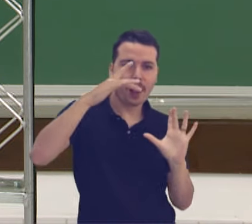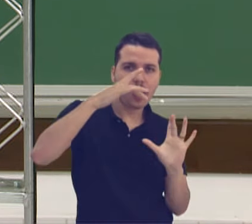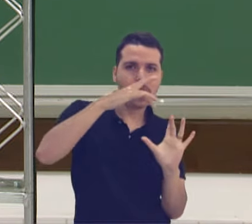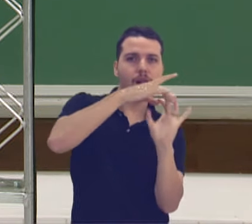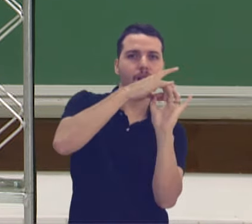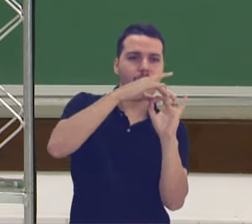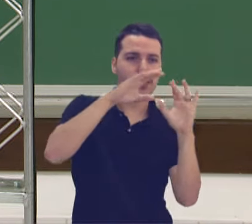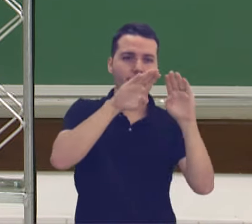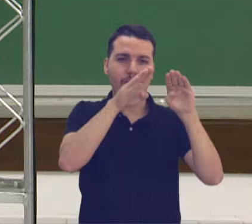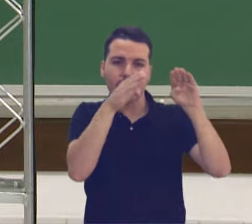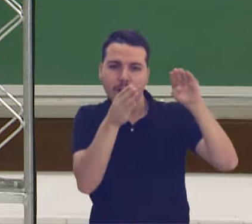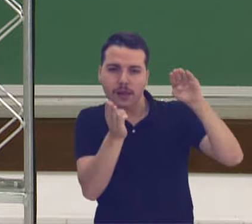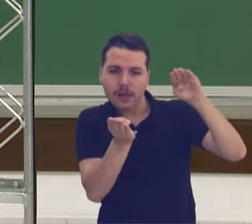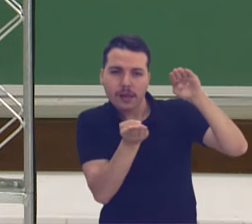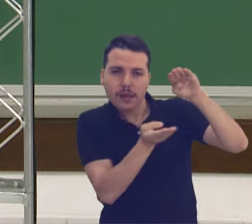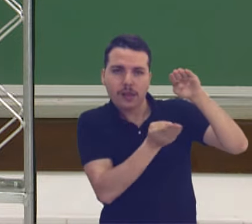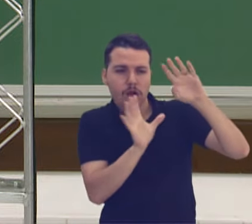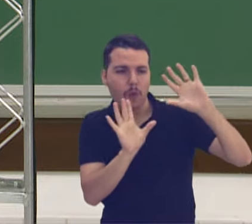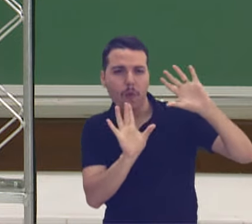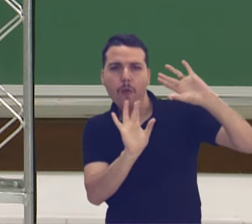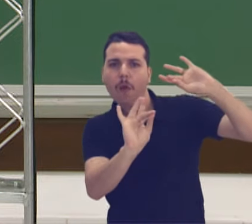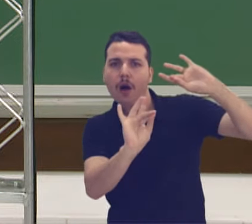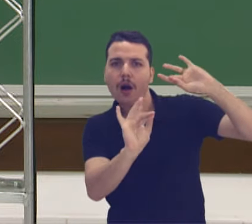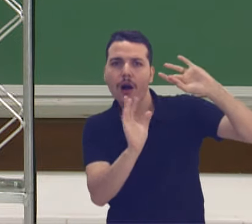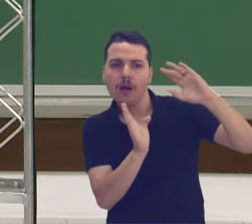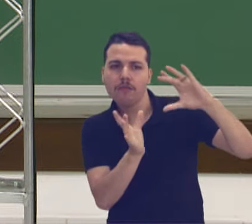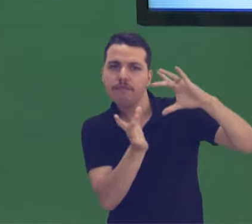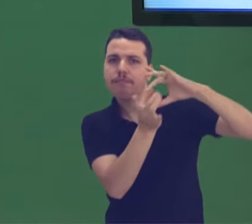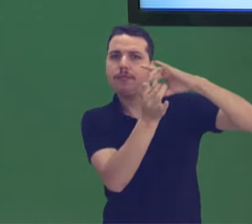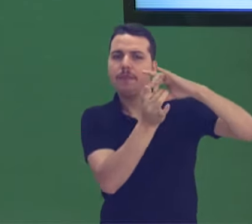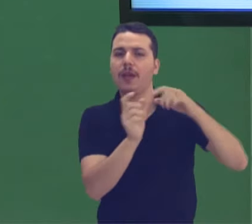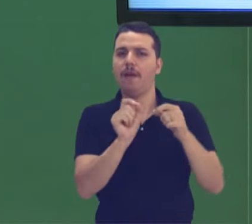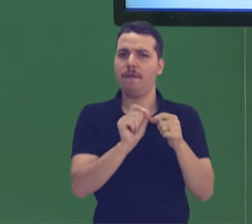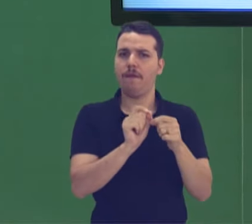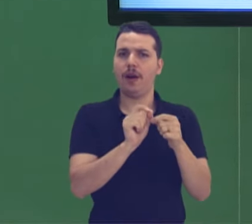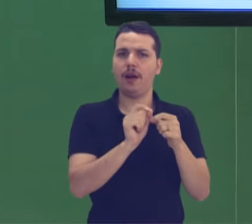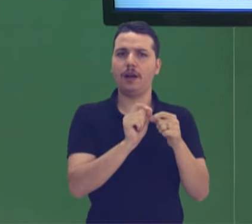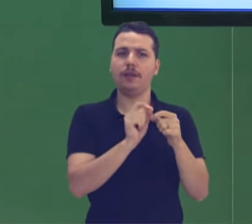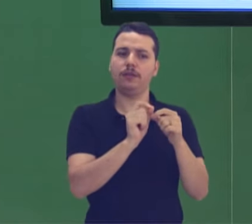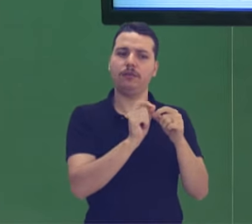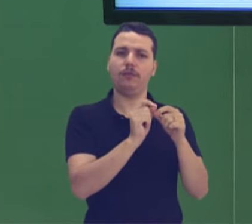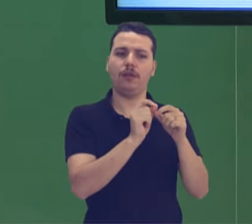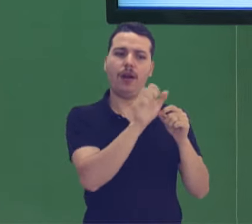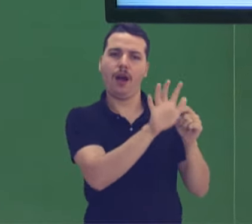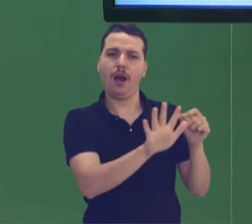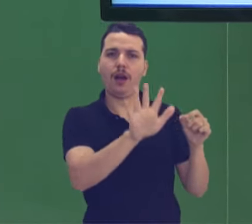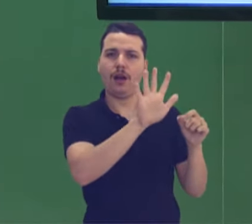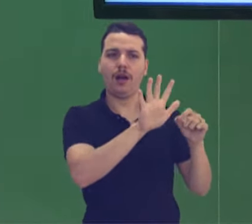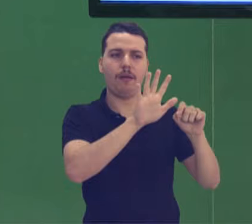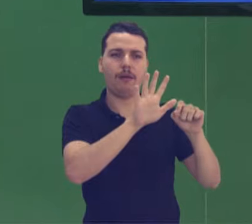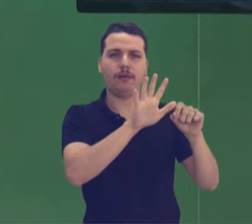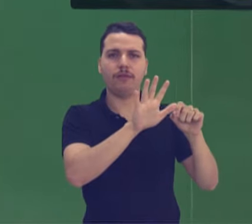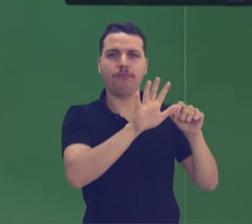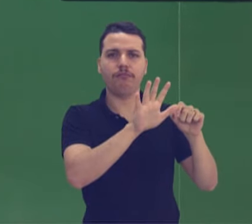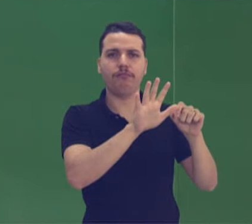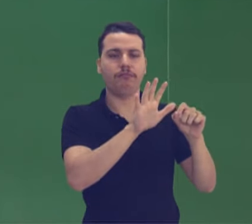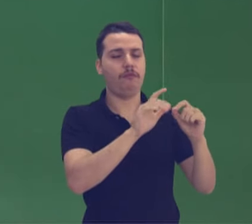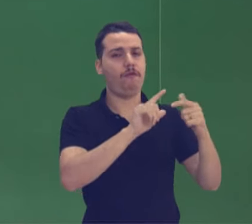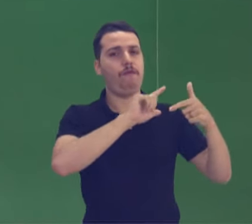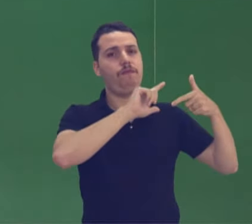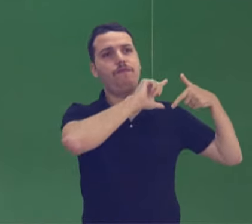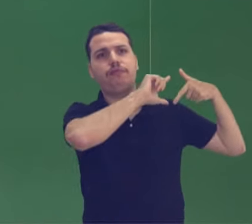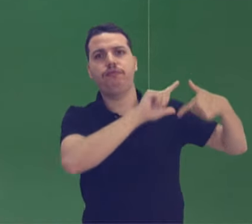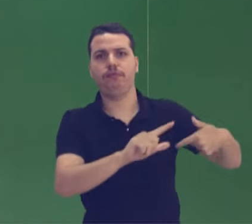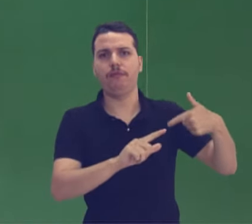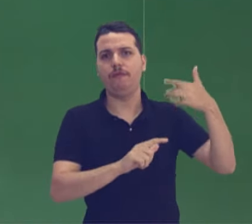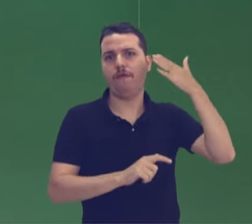colagem que ele faz ele faz bastante com obras com esculturas por exemplo obras clássicas certo o narupim